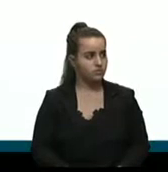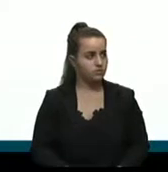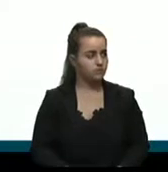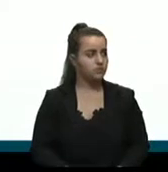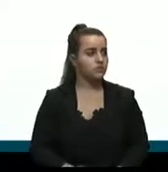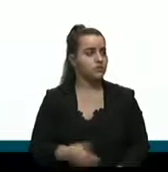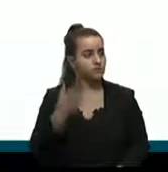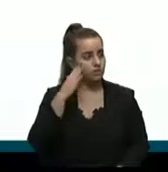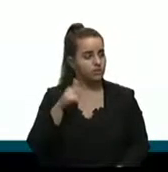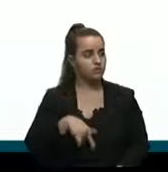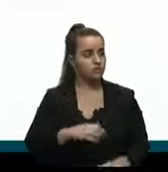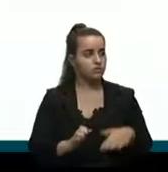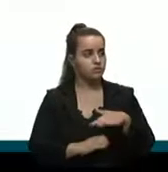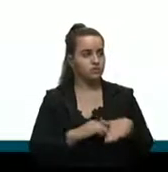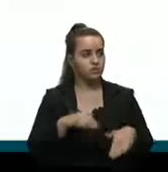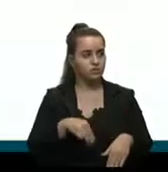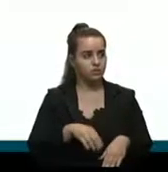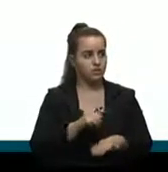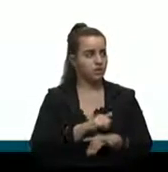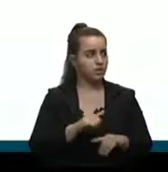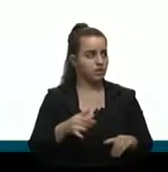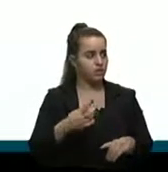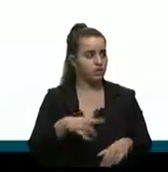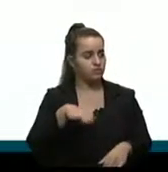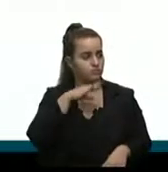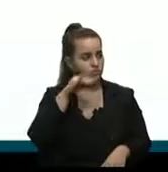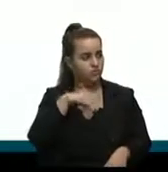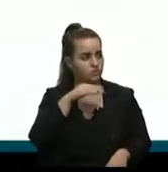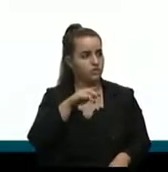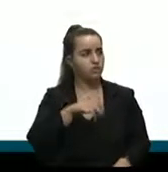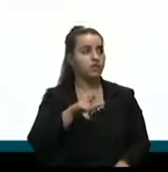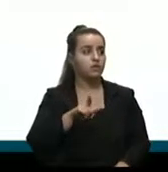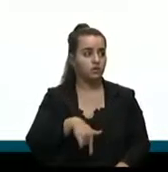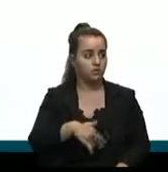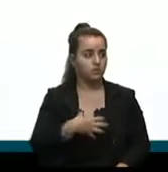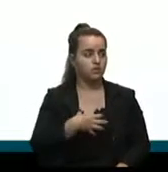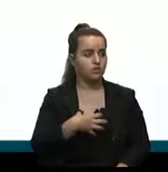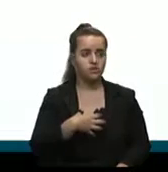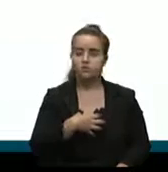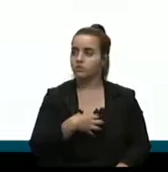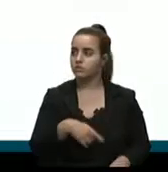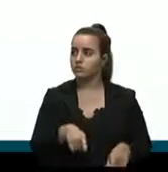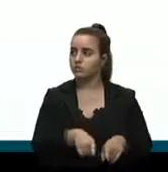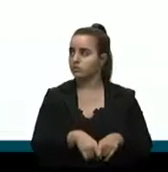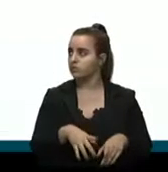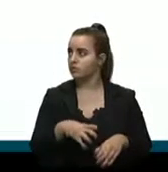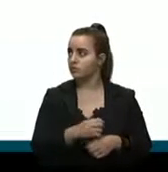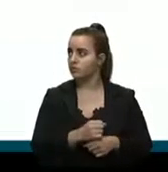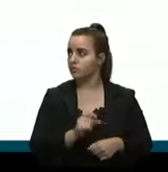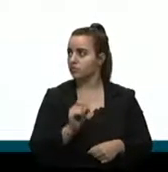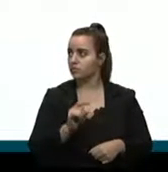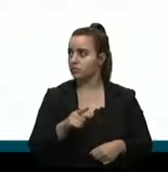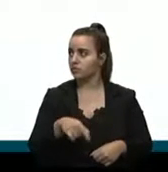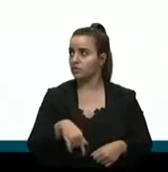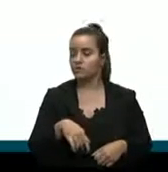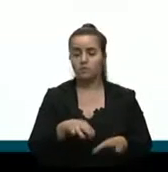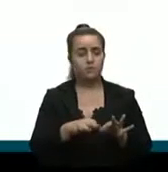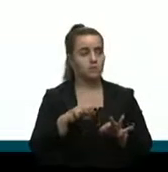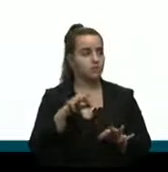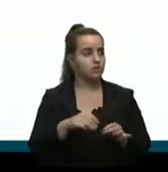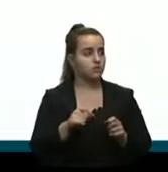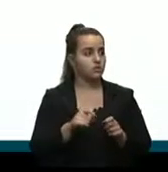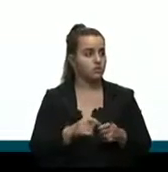Em vista disso, a empresa M declara que seus funcionários se encaixam nesses padrões e acrescenta que, em medições